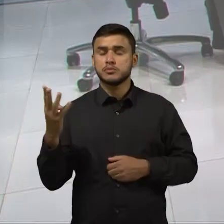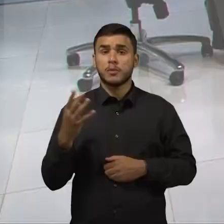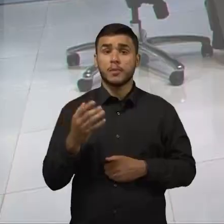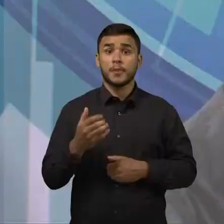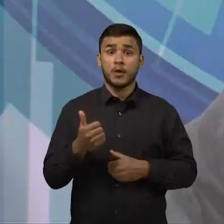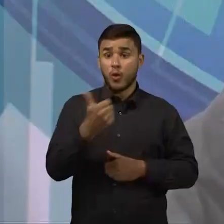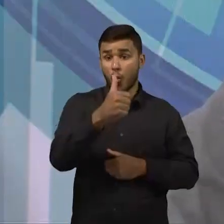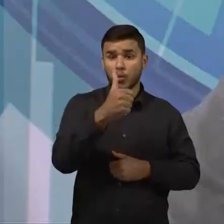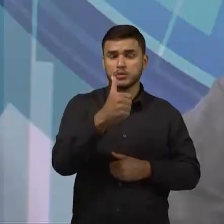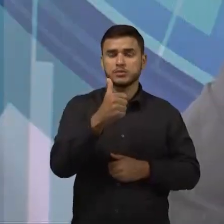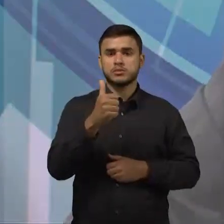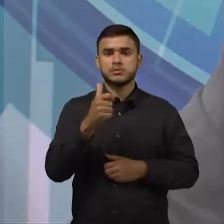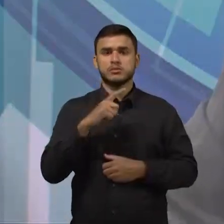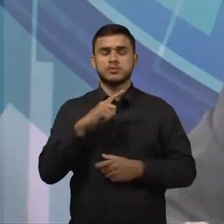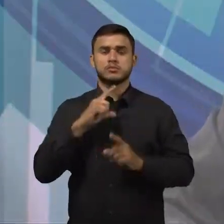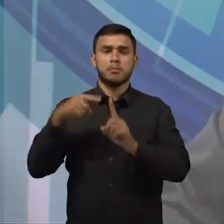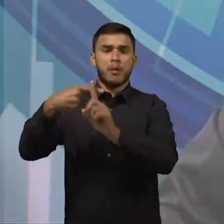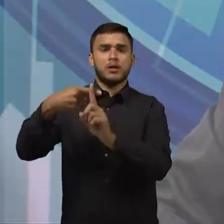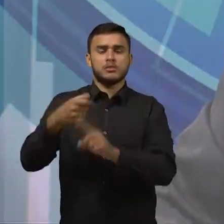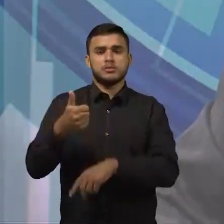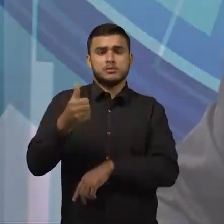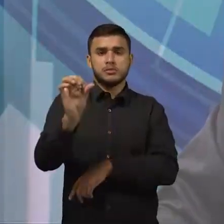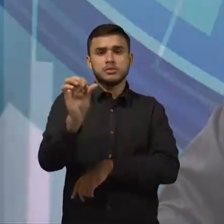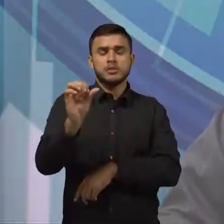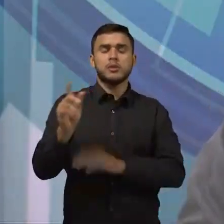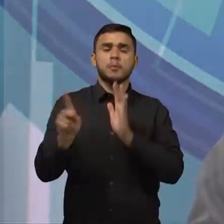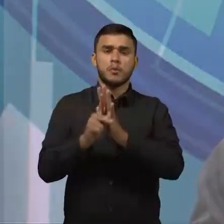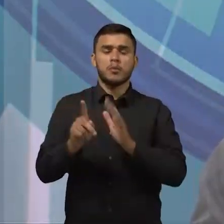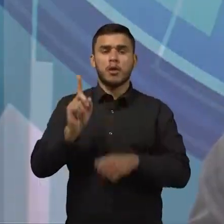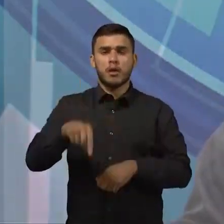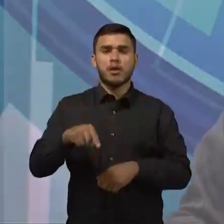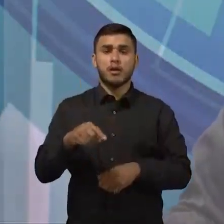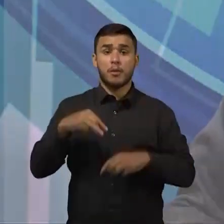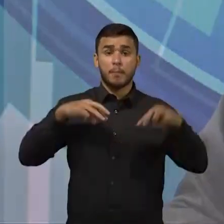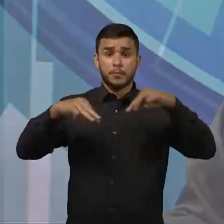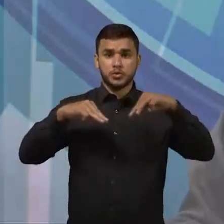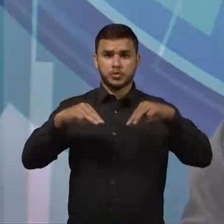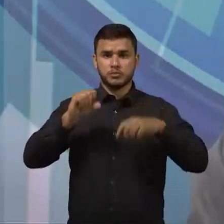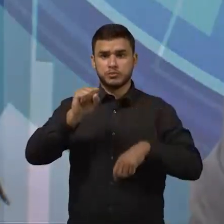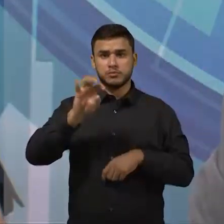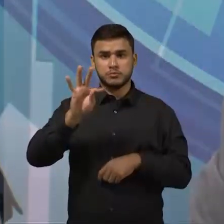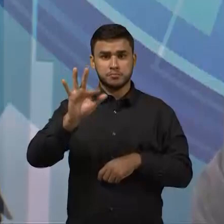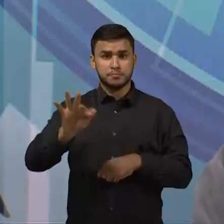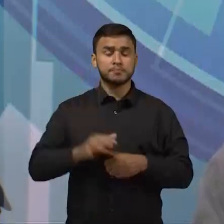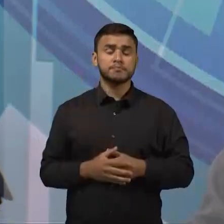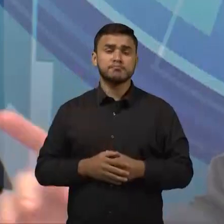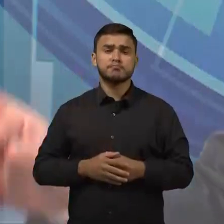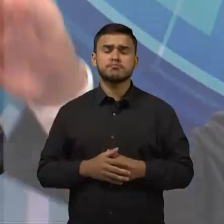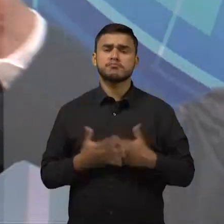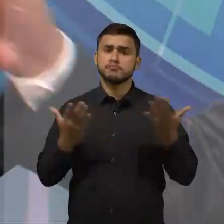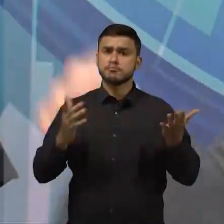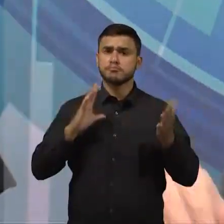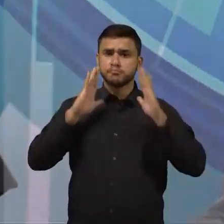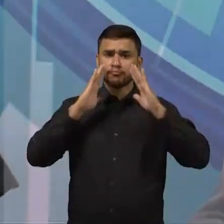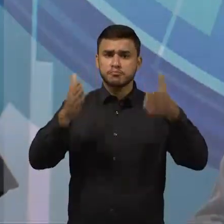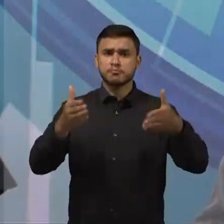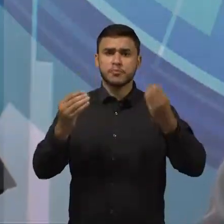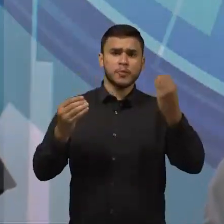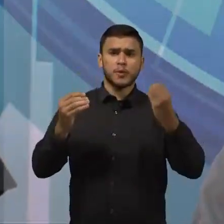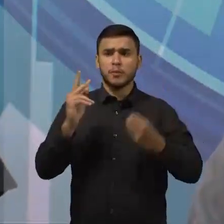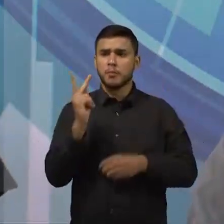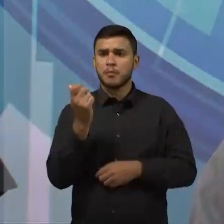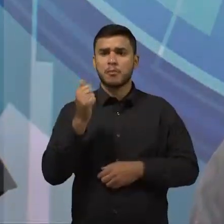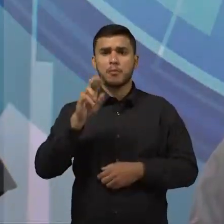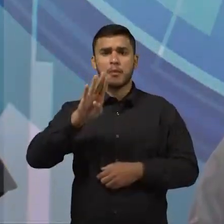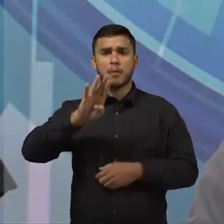Supremo. Então, há um elemento objetivo, histórico, do próprio Supremo Tribunal Federal sobre a concessão de ordem de